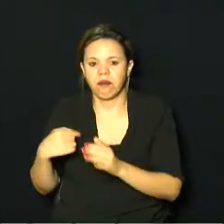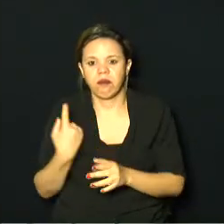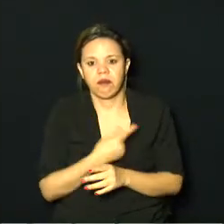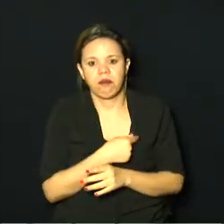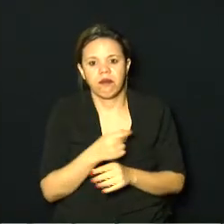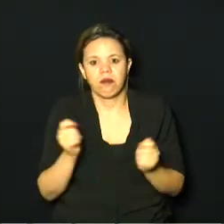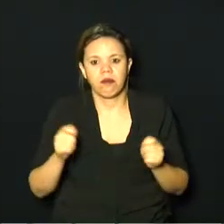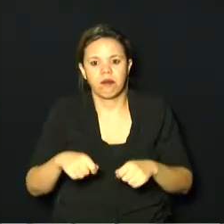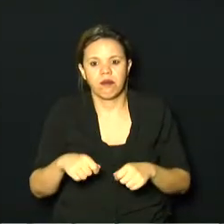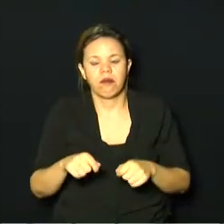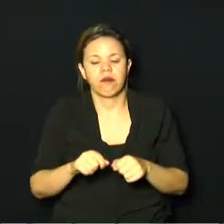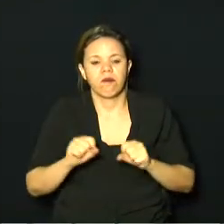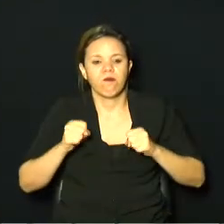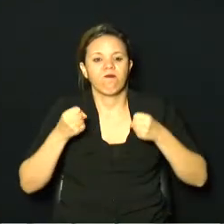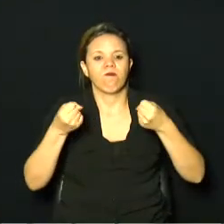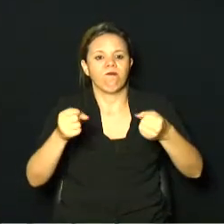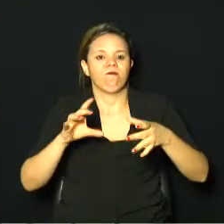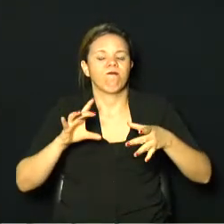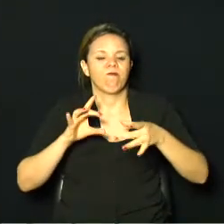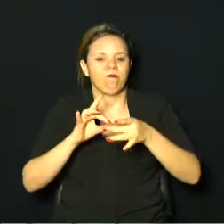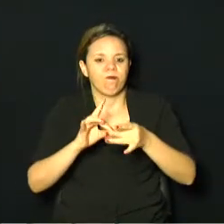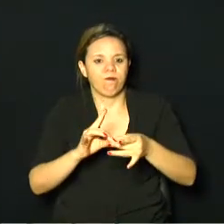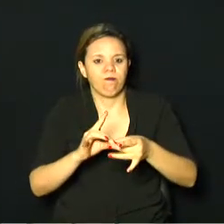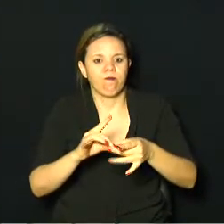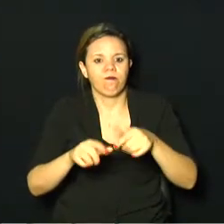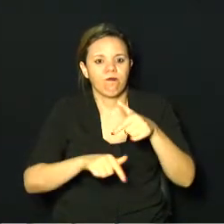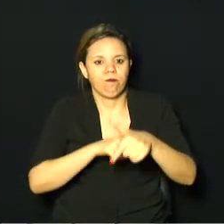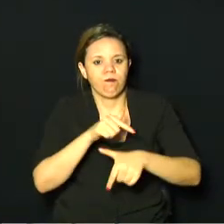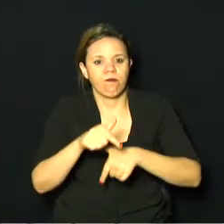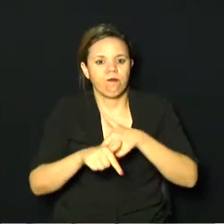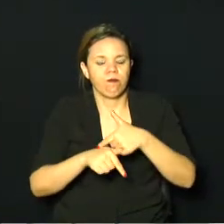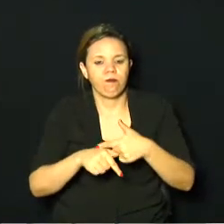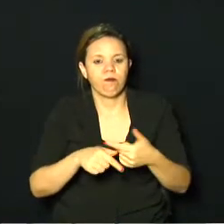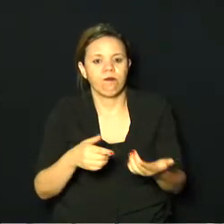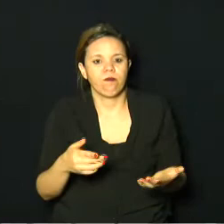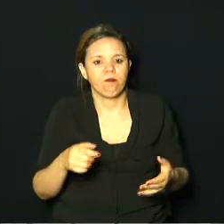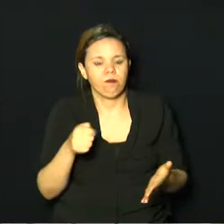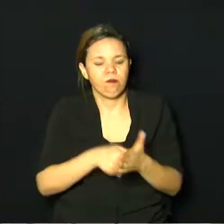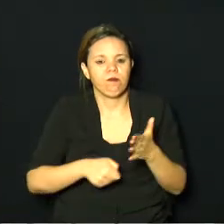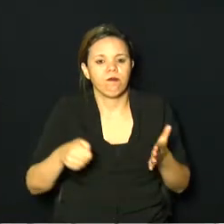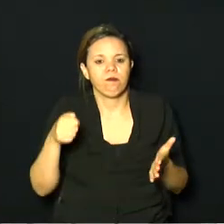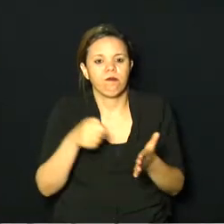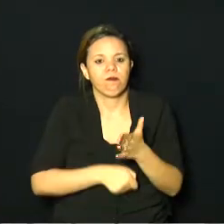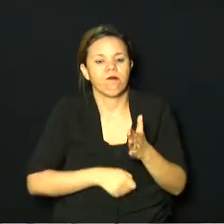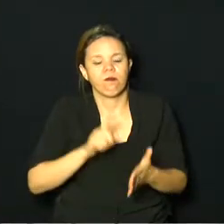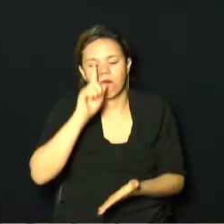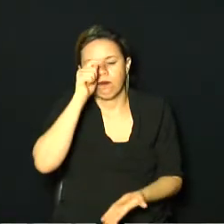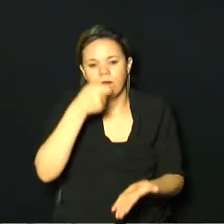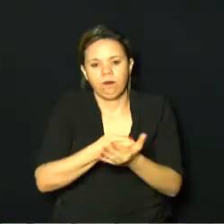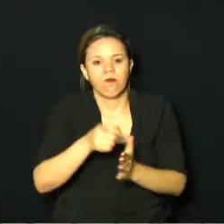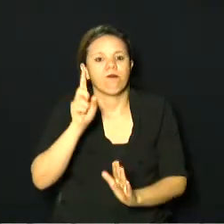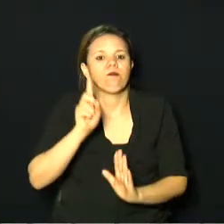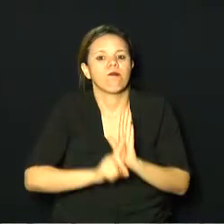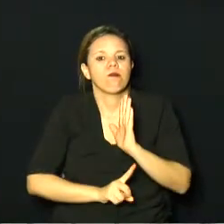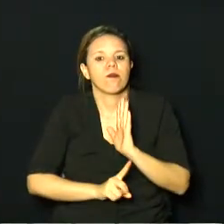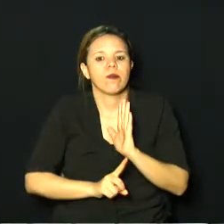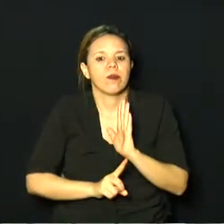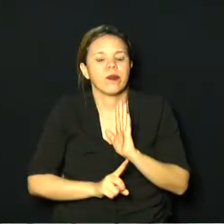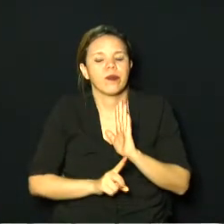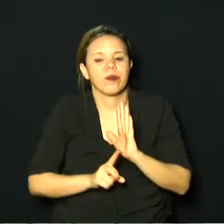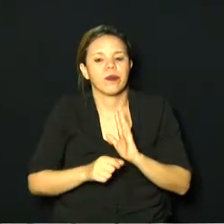possa ir fortalecendo as nossas trincheiras de resistência e de garantia de direito,